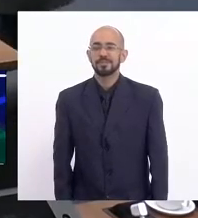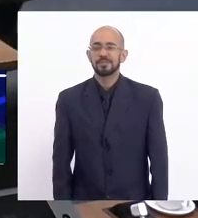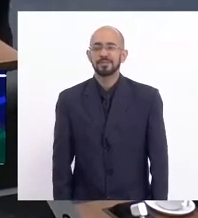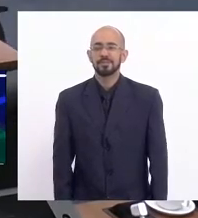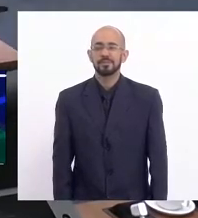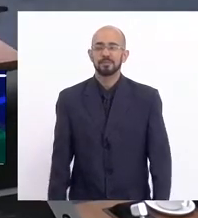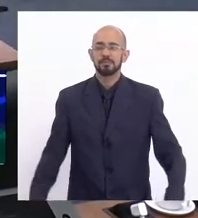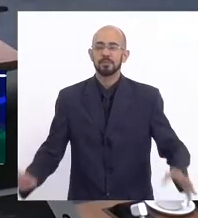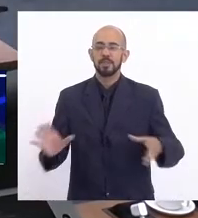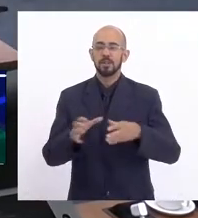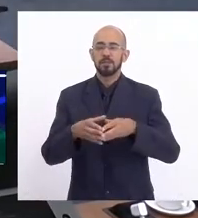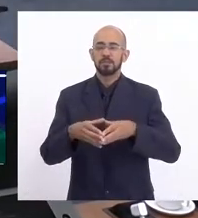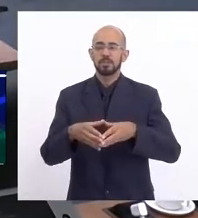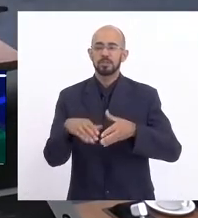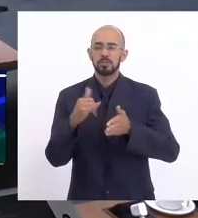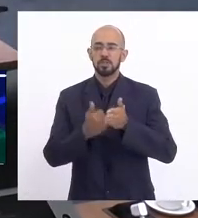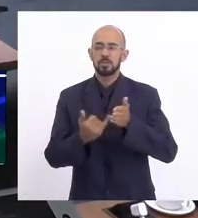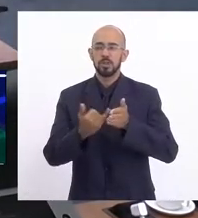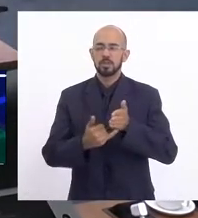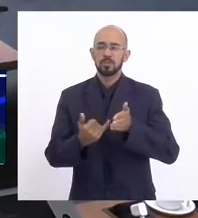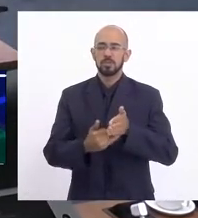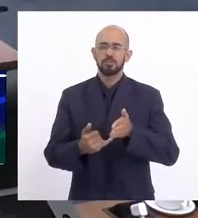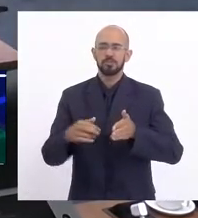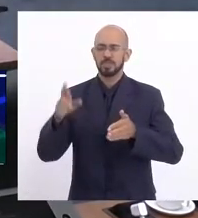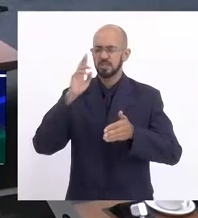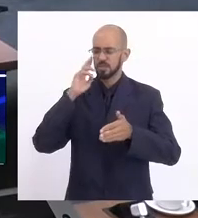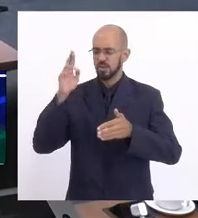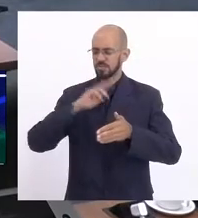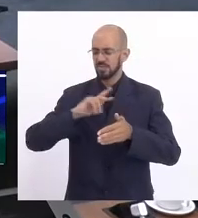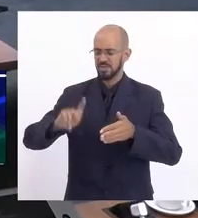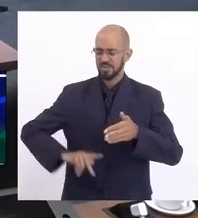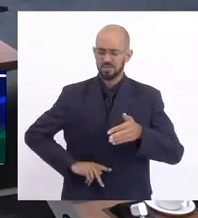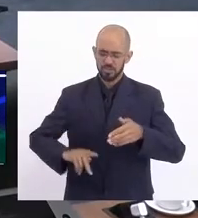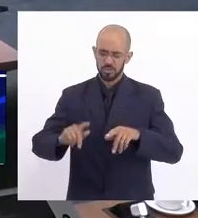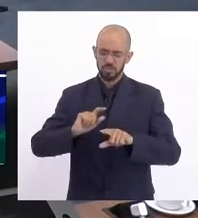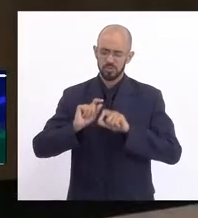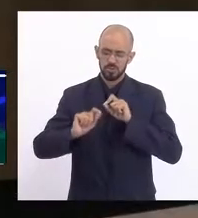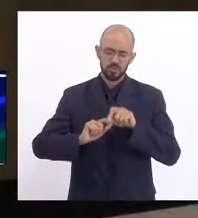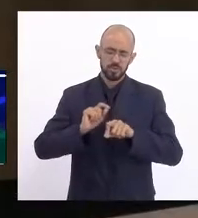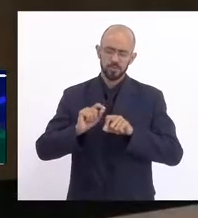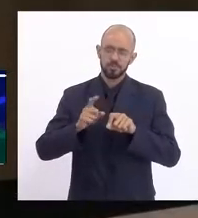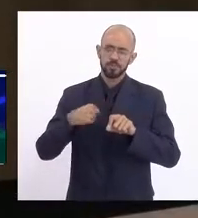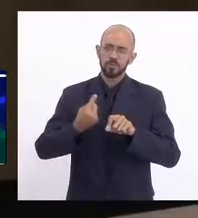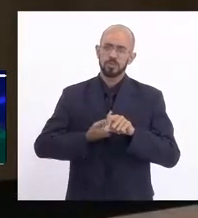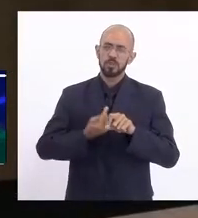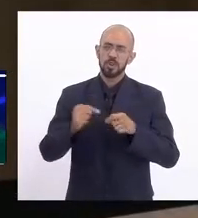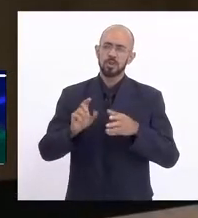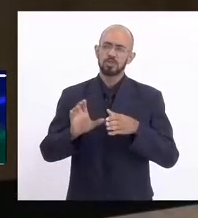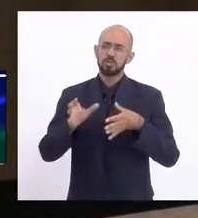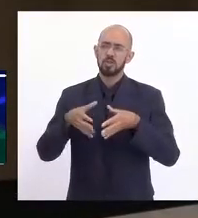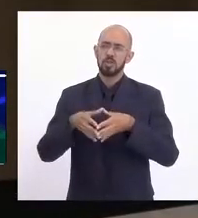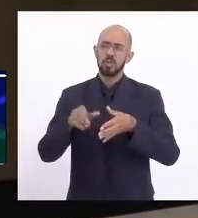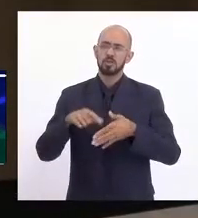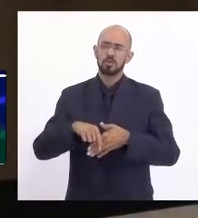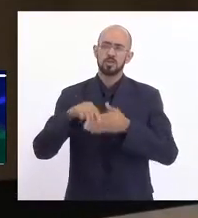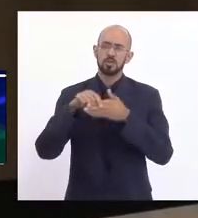Pela Comissão de Tributação. Senhora Presidente, nós, no Colégio de